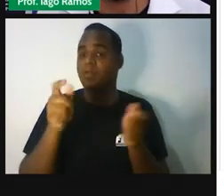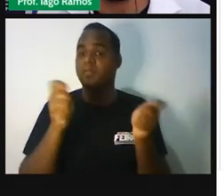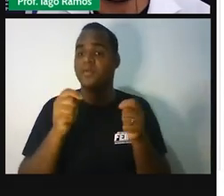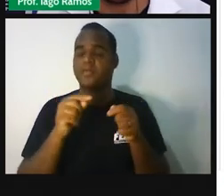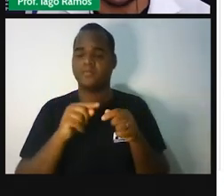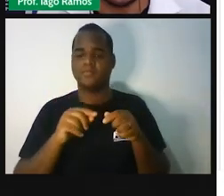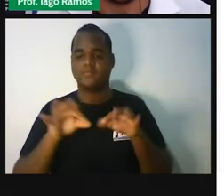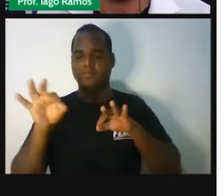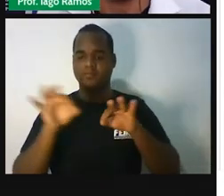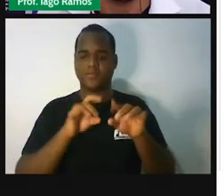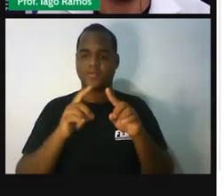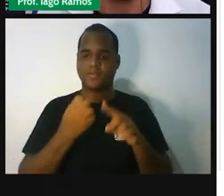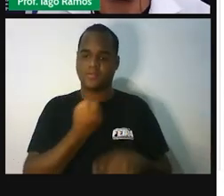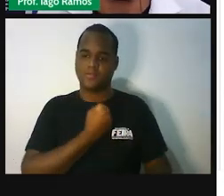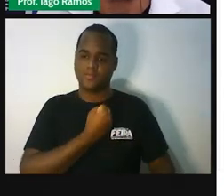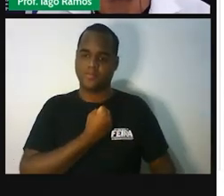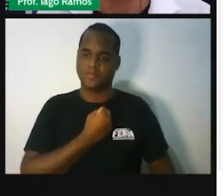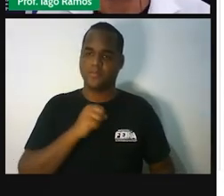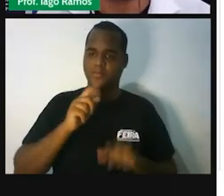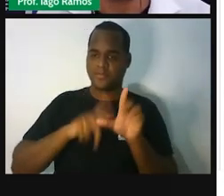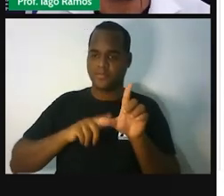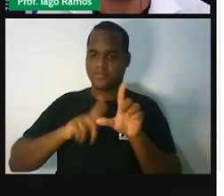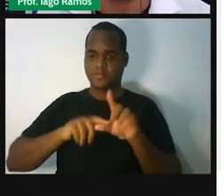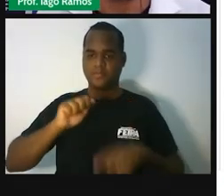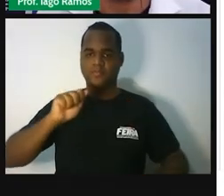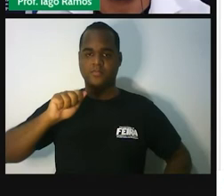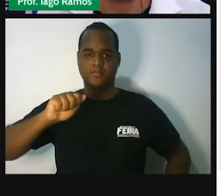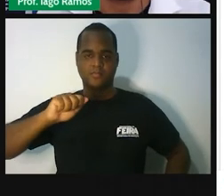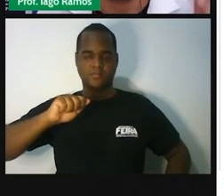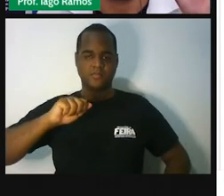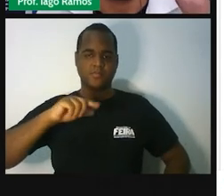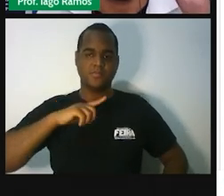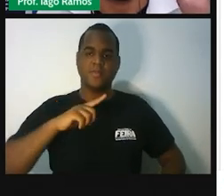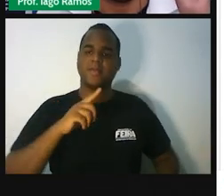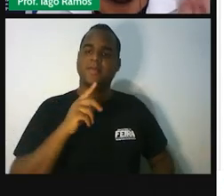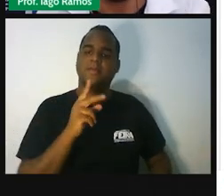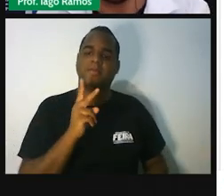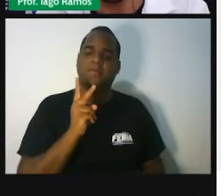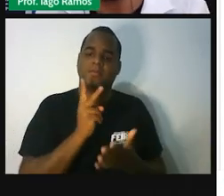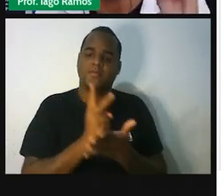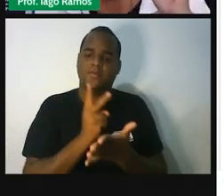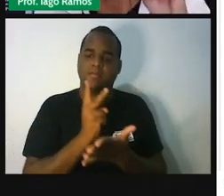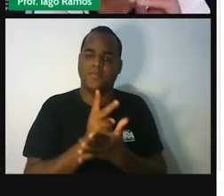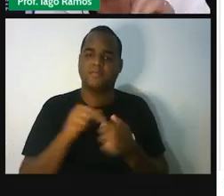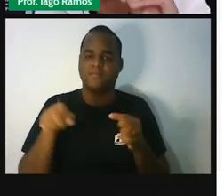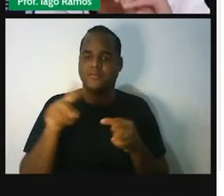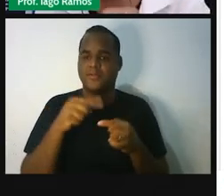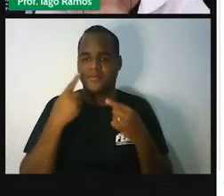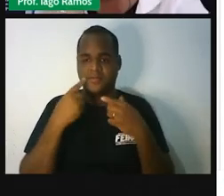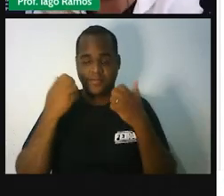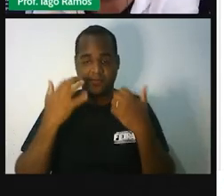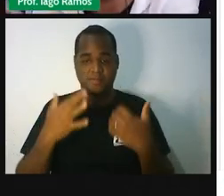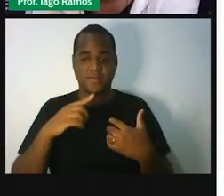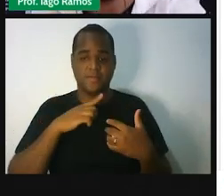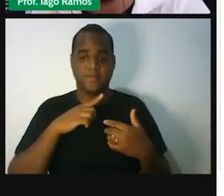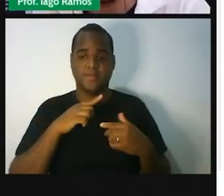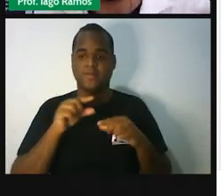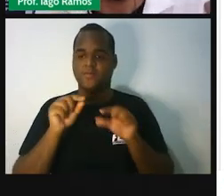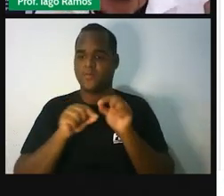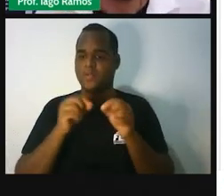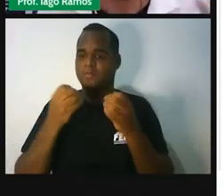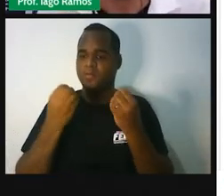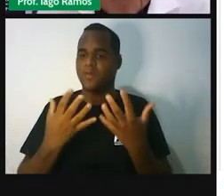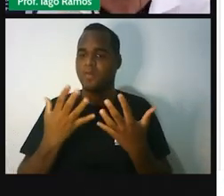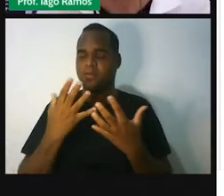construiu aqui para a letra A, certo? Sempre olhando a posição da letra e analisando quantas opções você